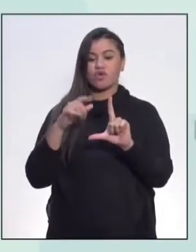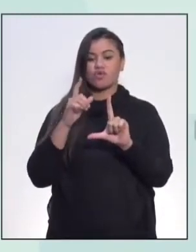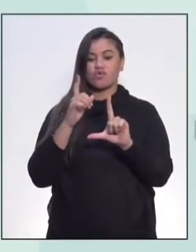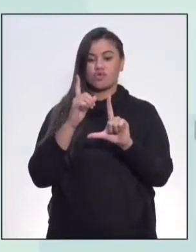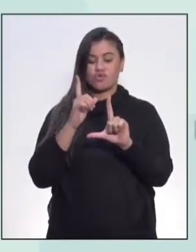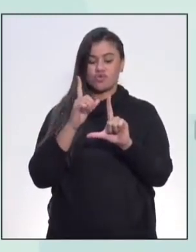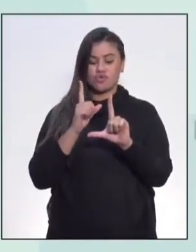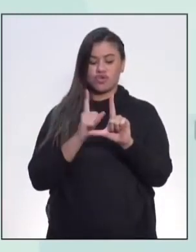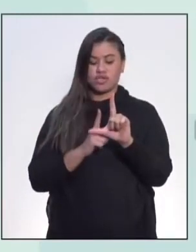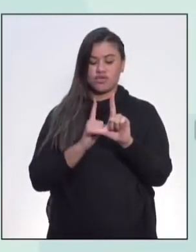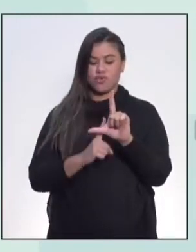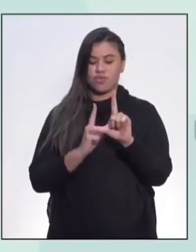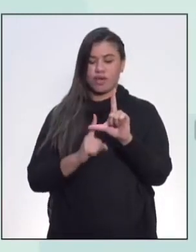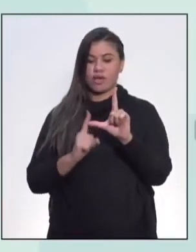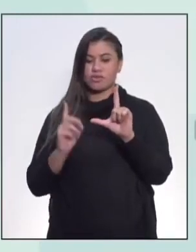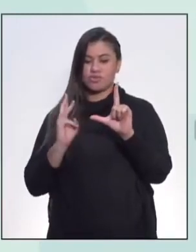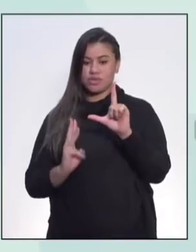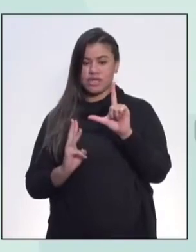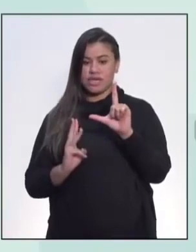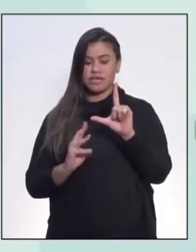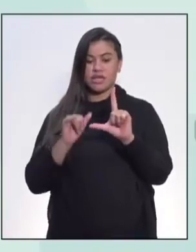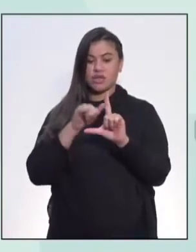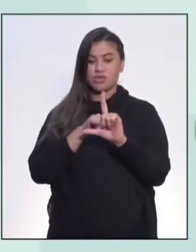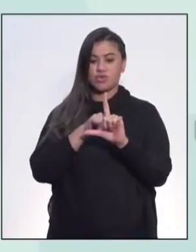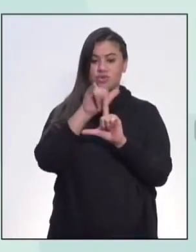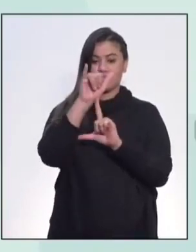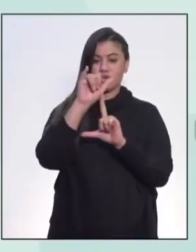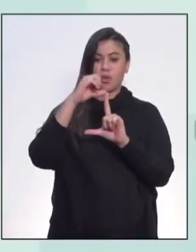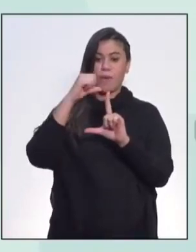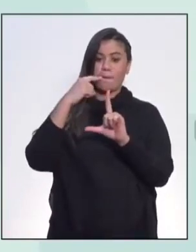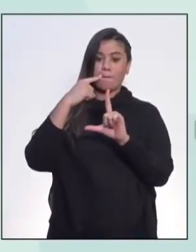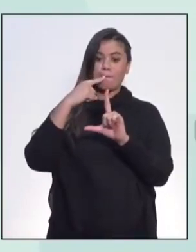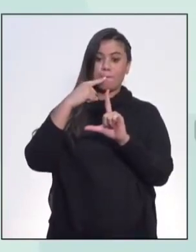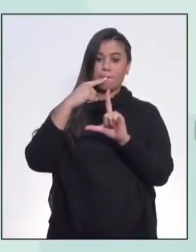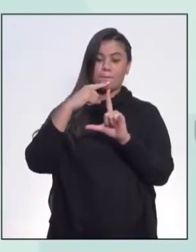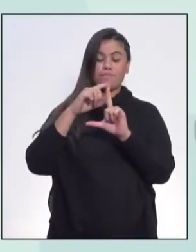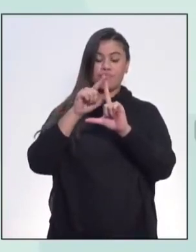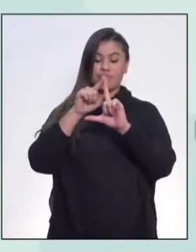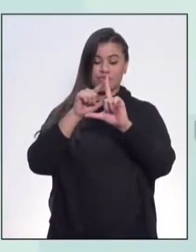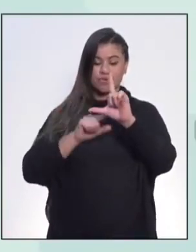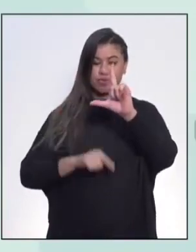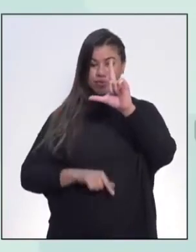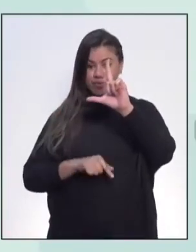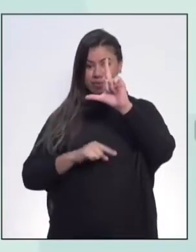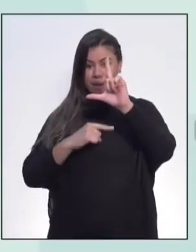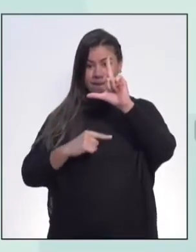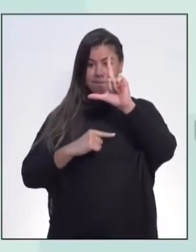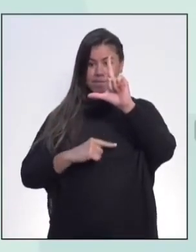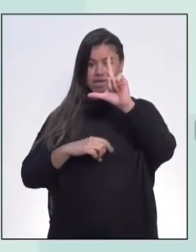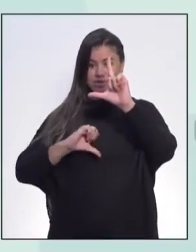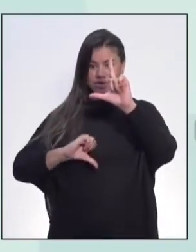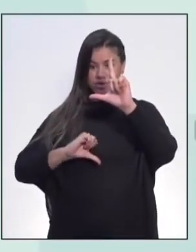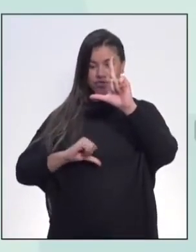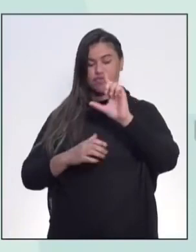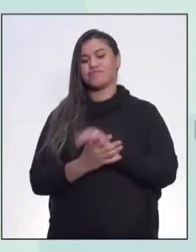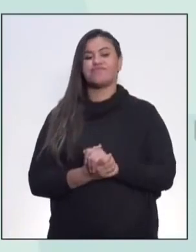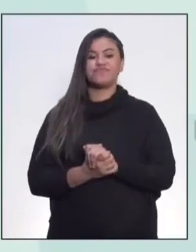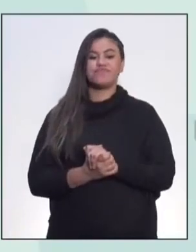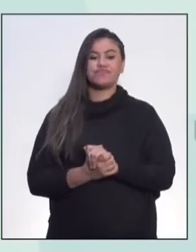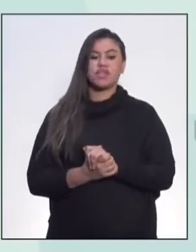no 3 positivo, no y vai ser no -9, lá embaixo no -9. Muito bem. E no item